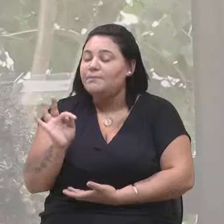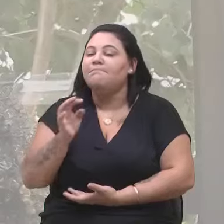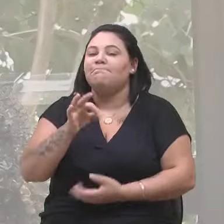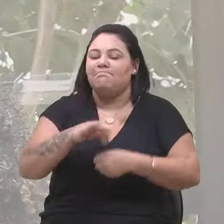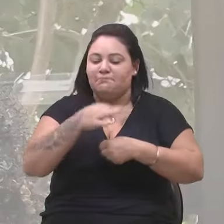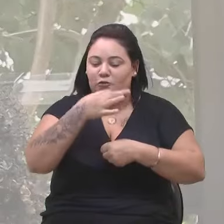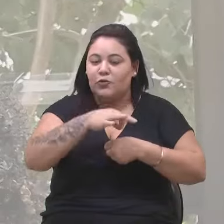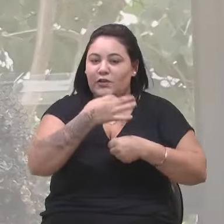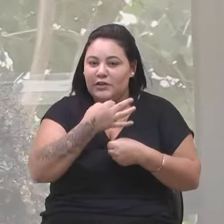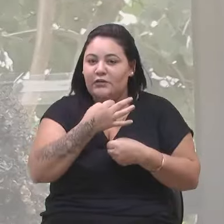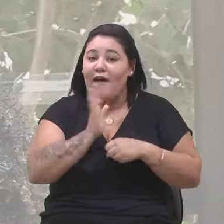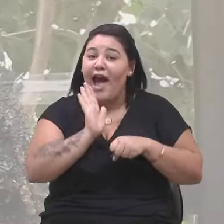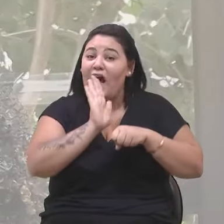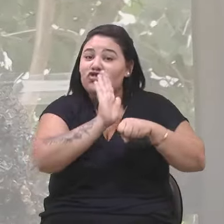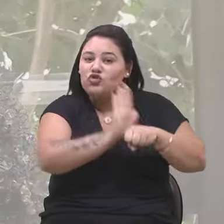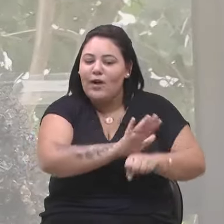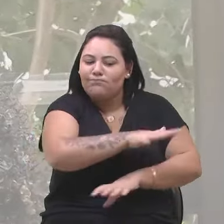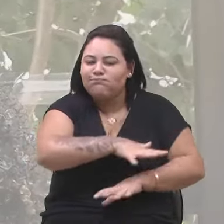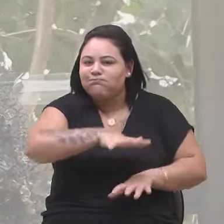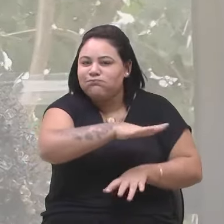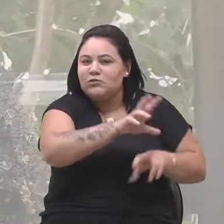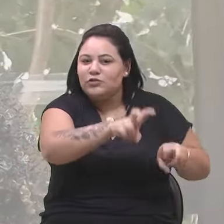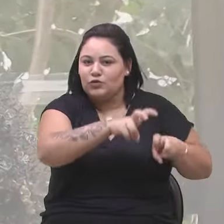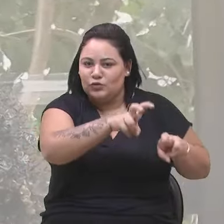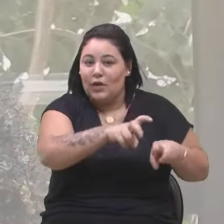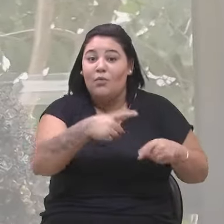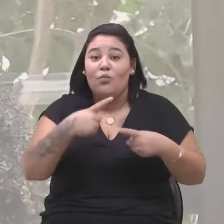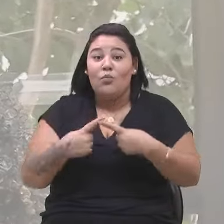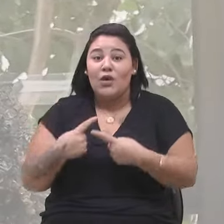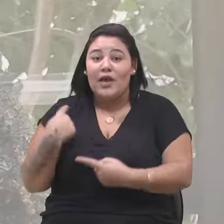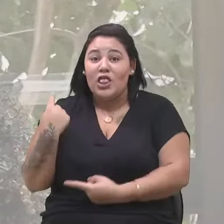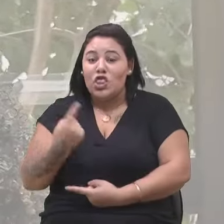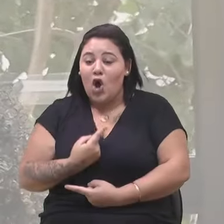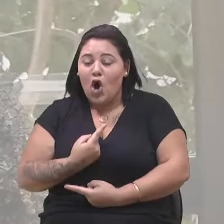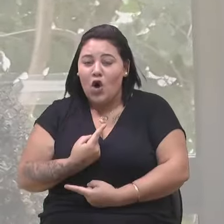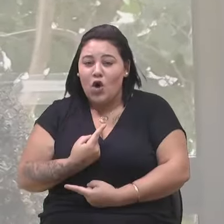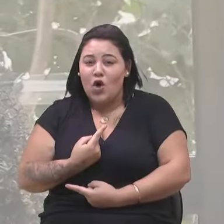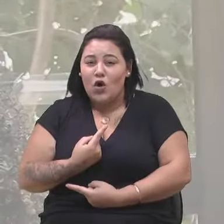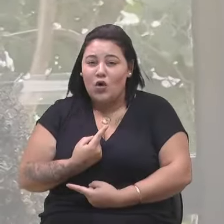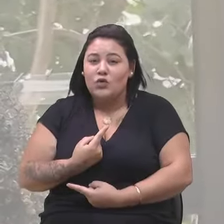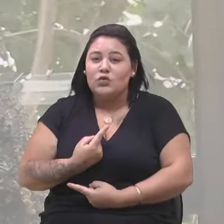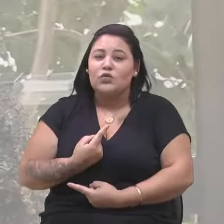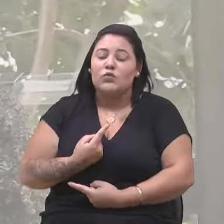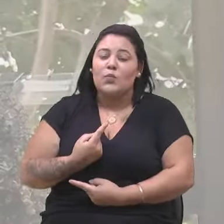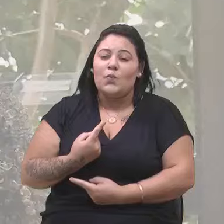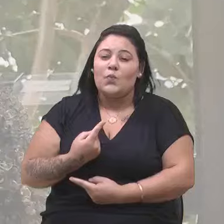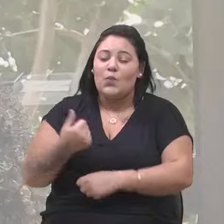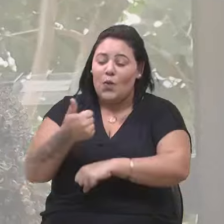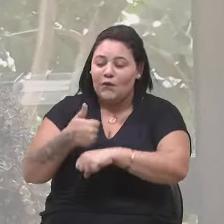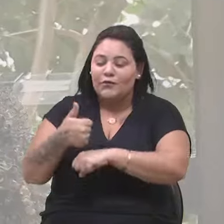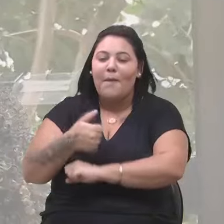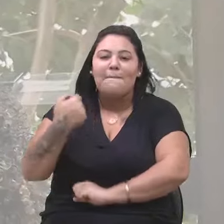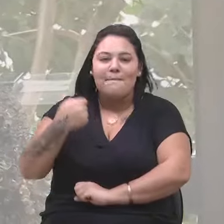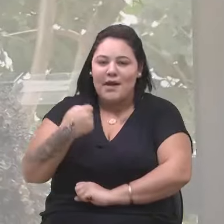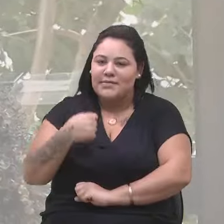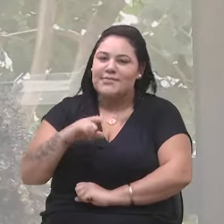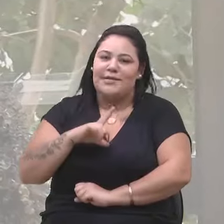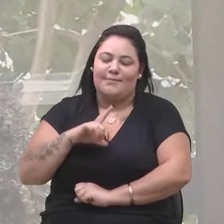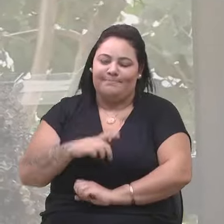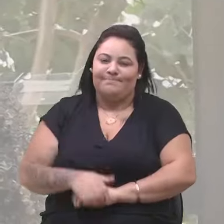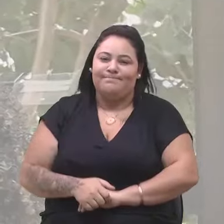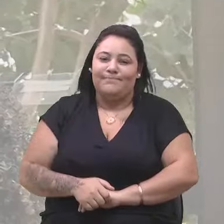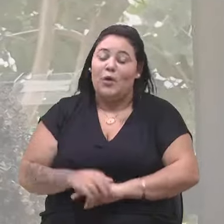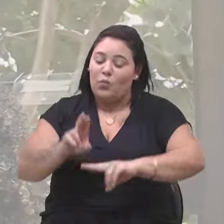agricultor. E o nosso agricultor precisa desse fortalecimento. Também sairá a verba desse aporte